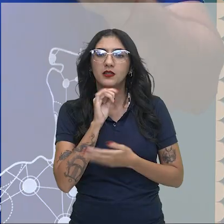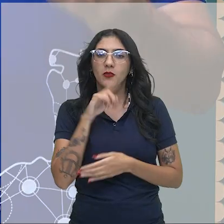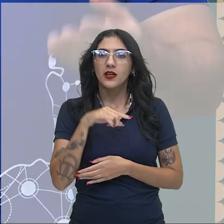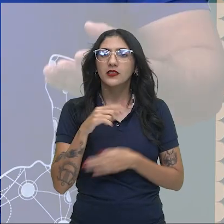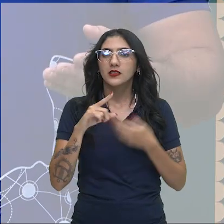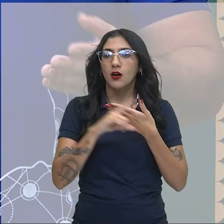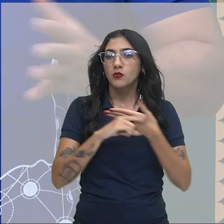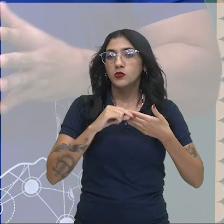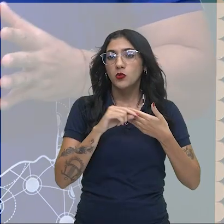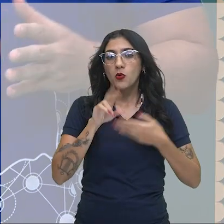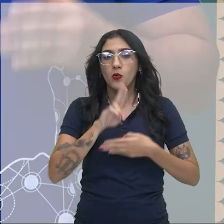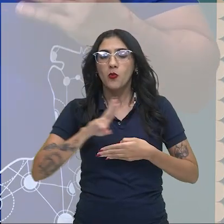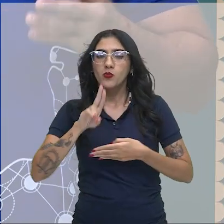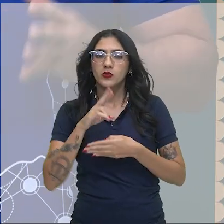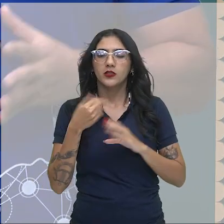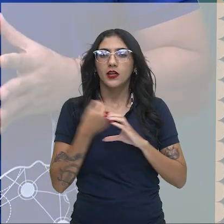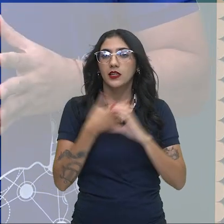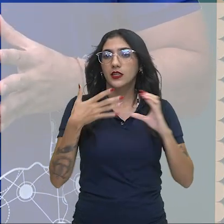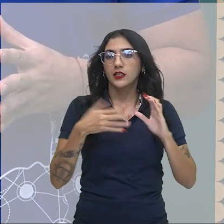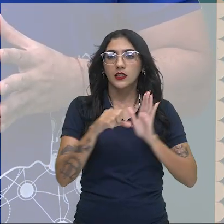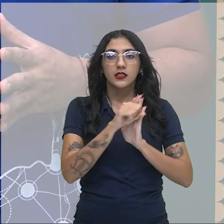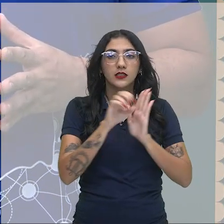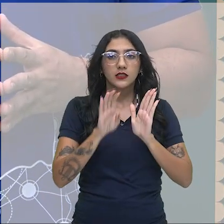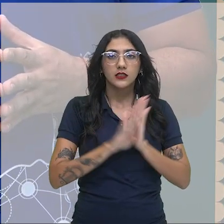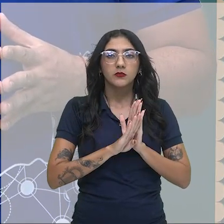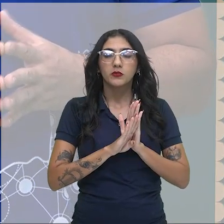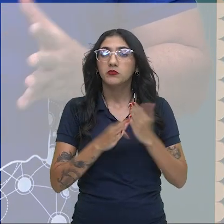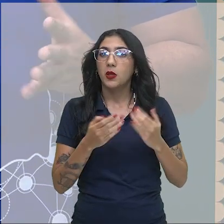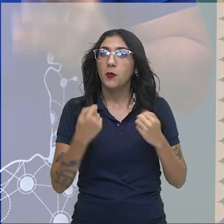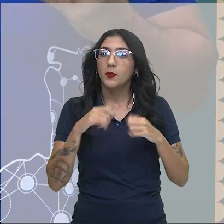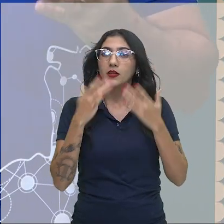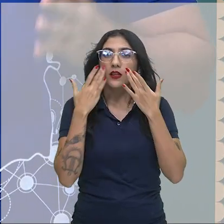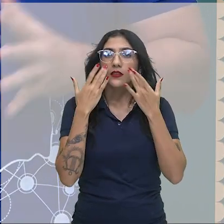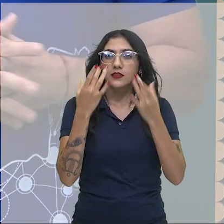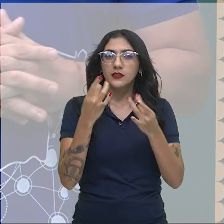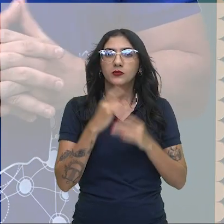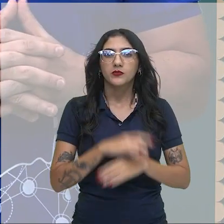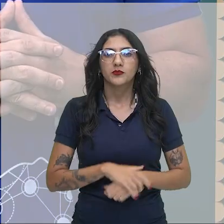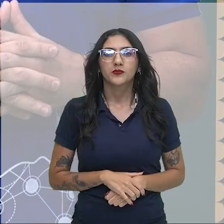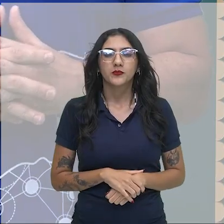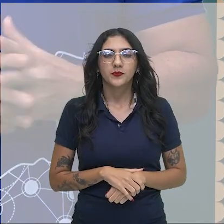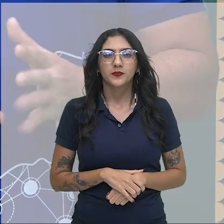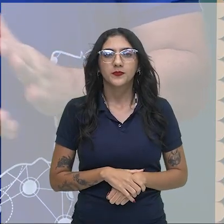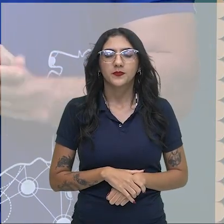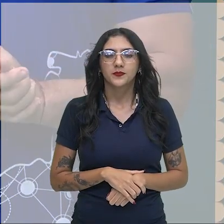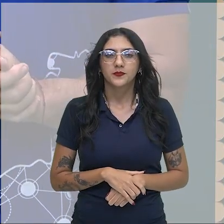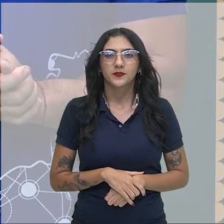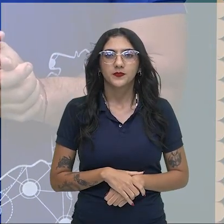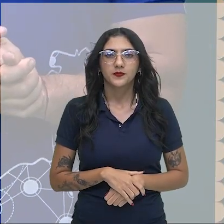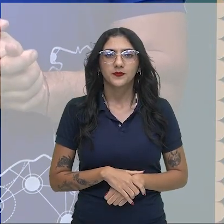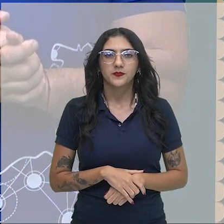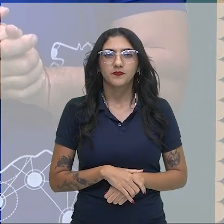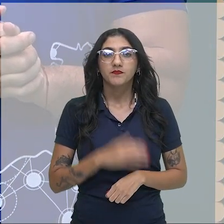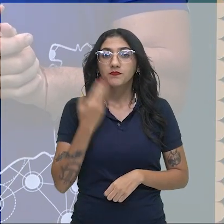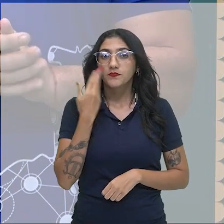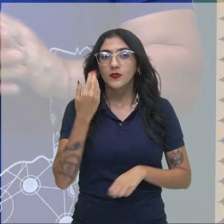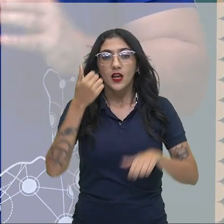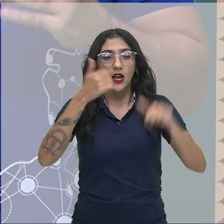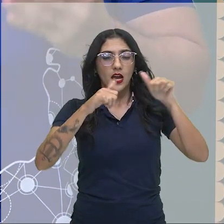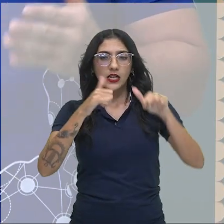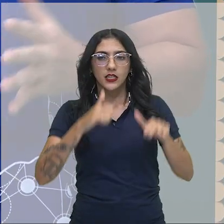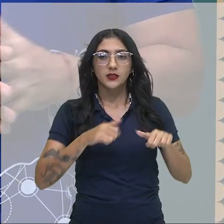usar simbolismo? Então prestem bastante atenção. Próximo ponto é esse aqui, ó, análise